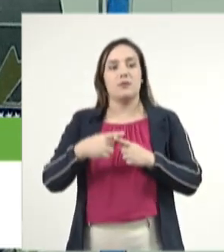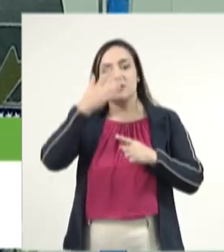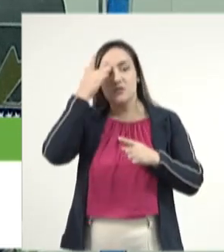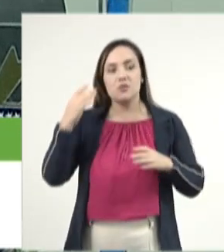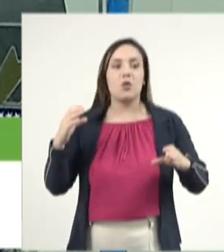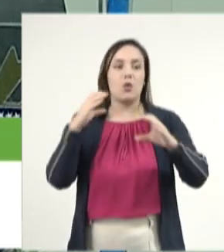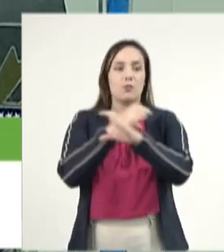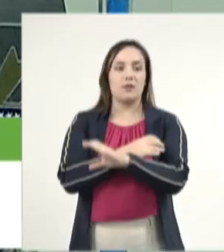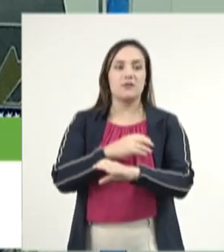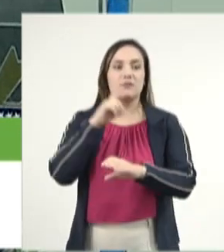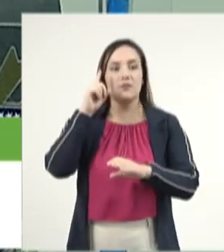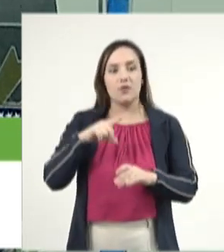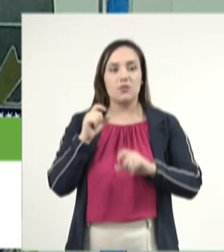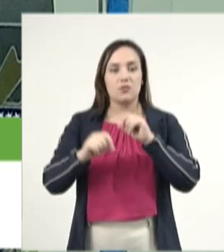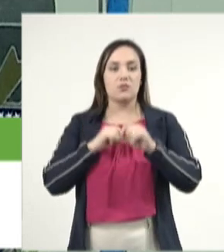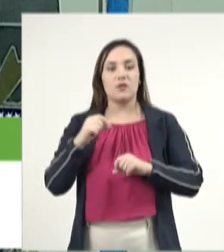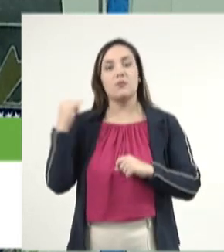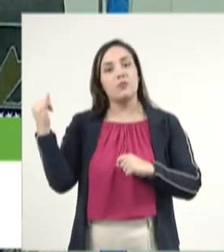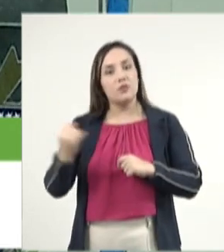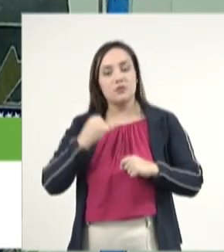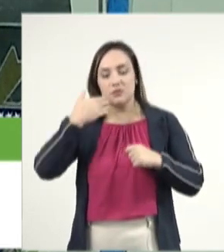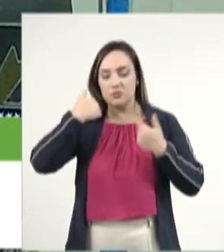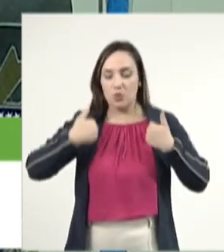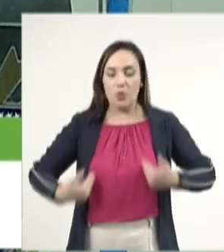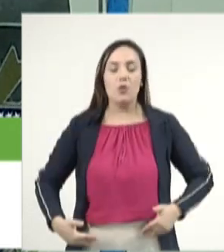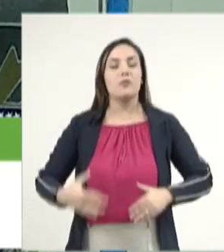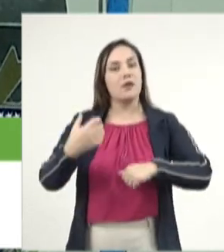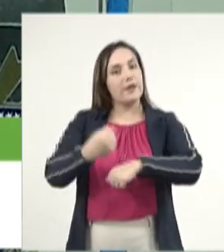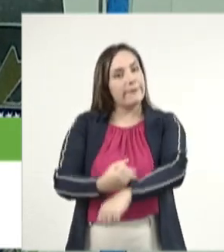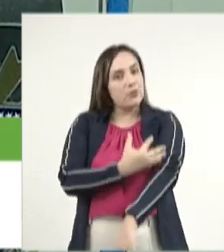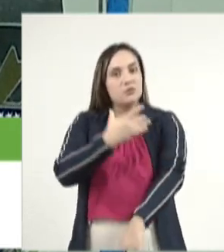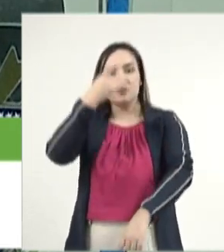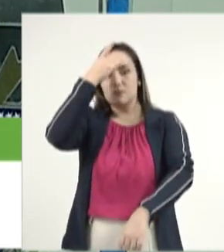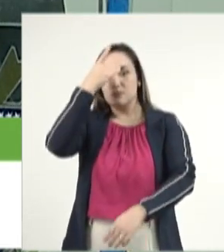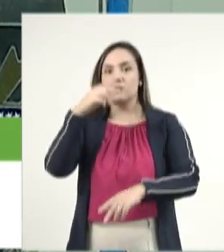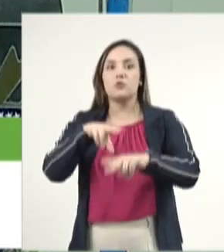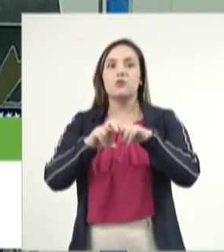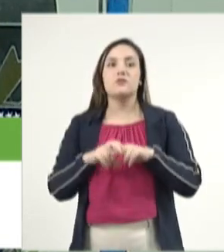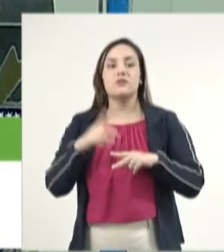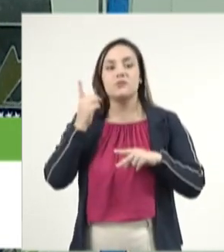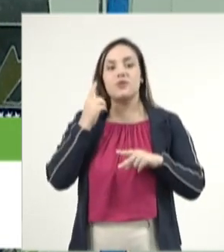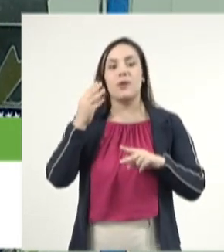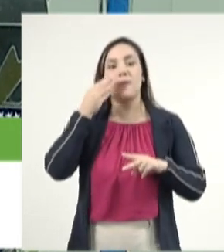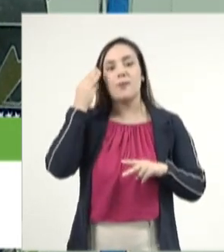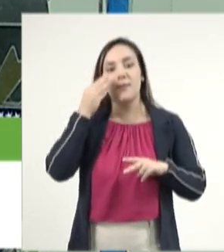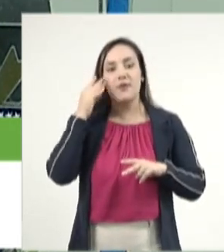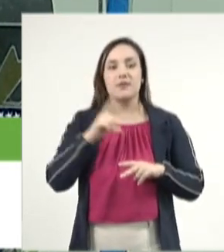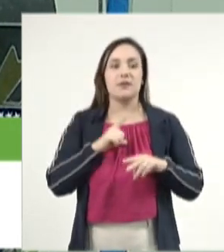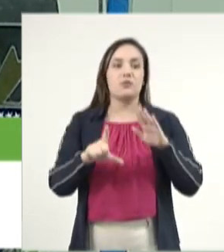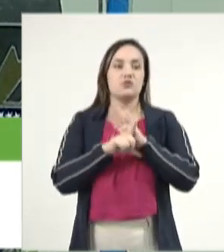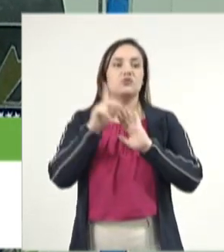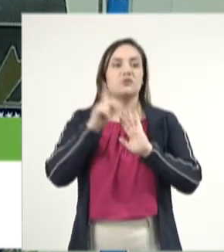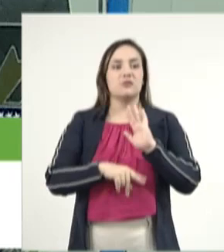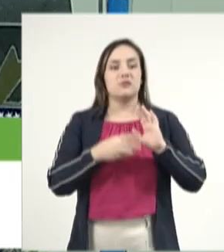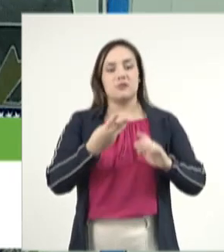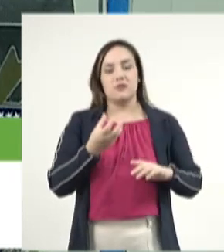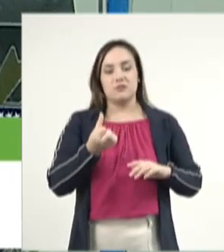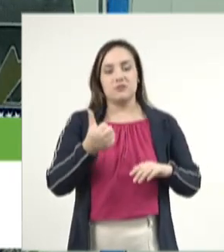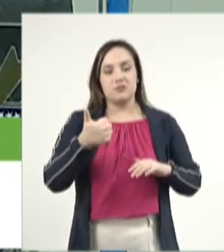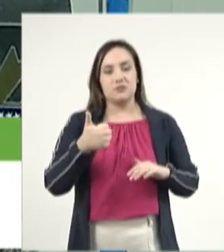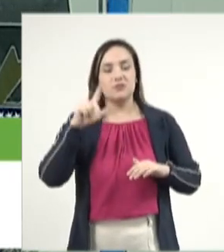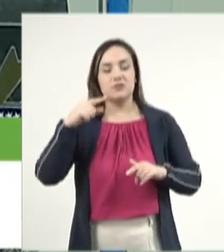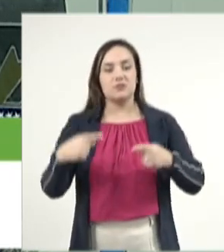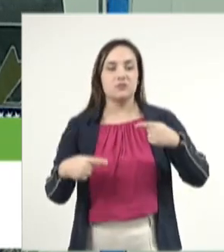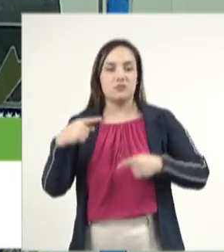questão mental é extremamente importante. Então vem a deputada Mara Caseiro com o projeto de lei 361 de 2023. Essa matéria foi